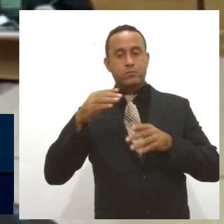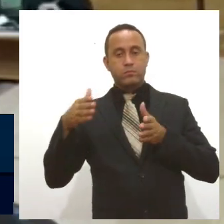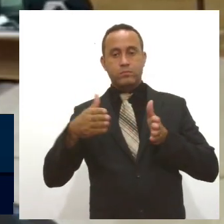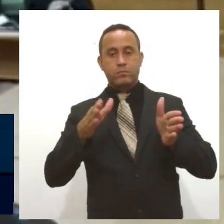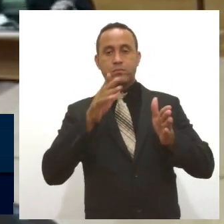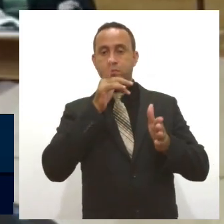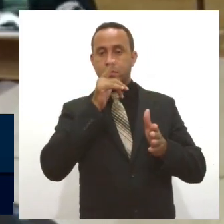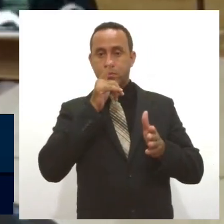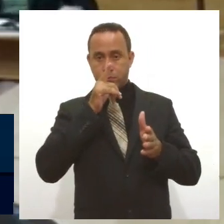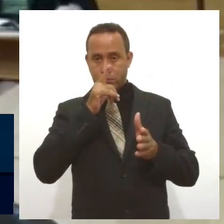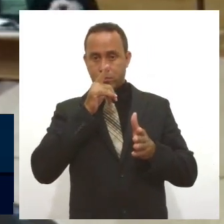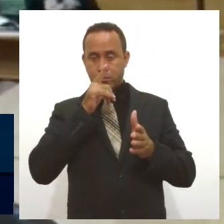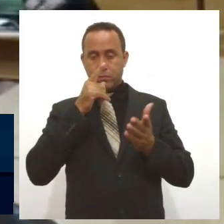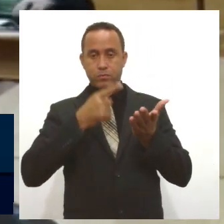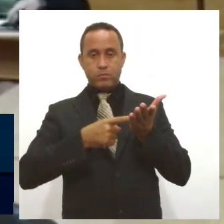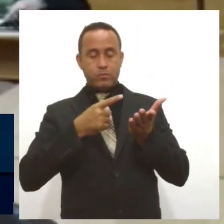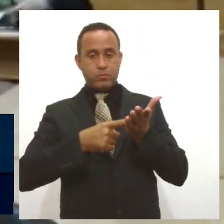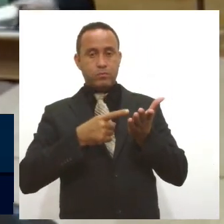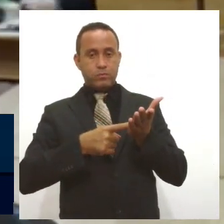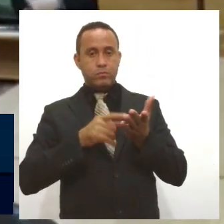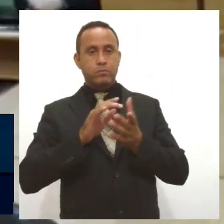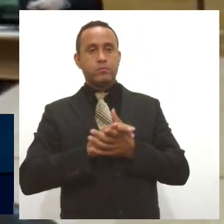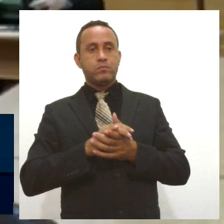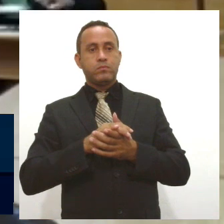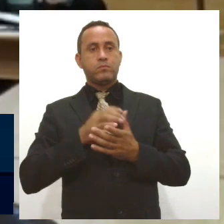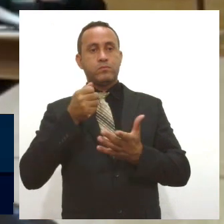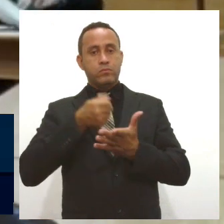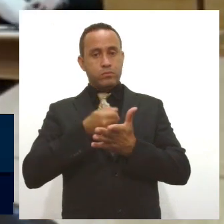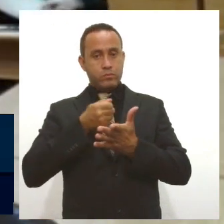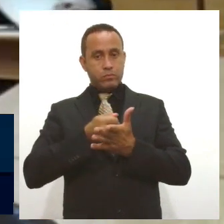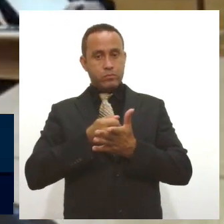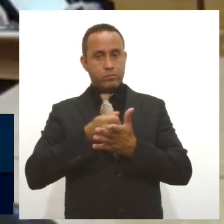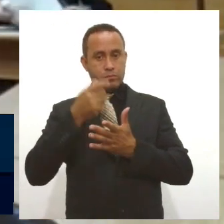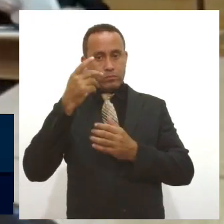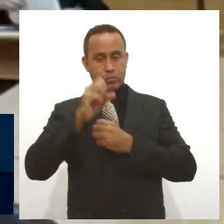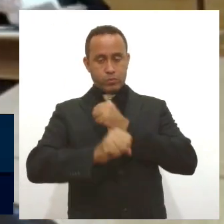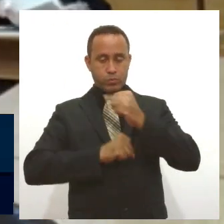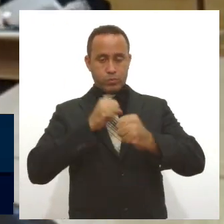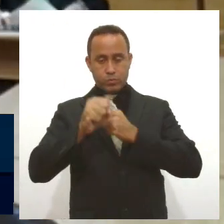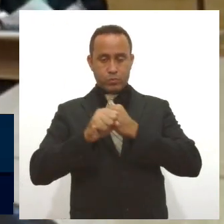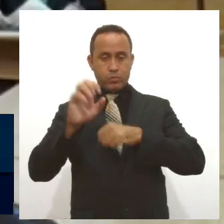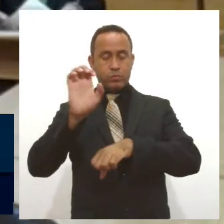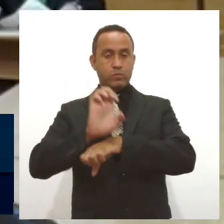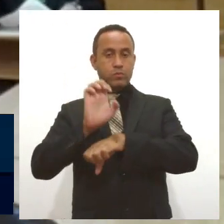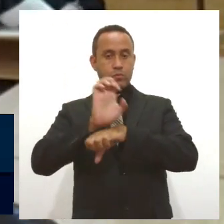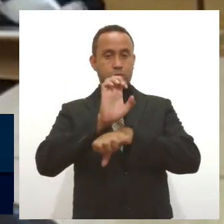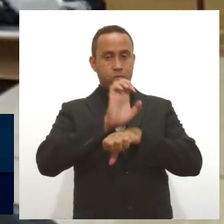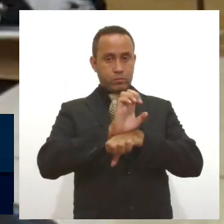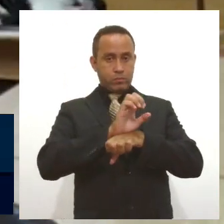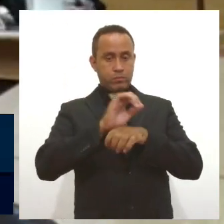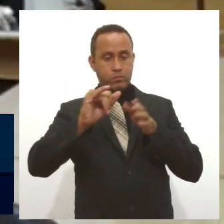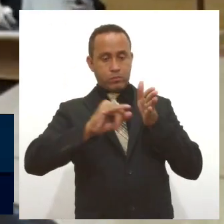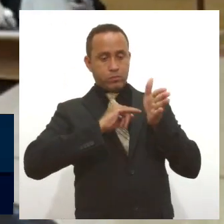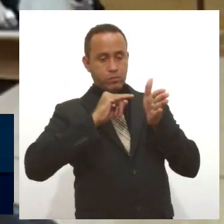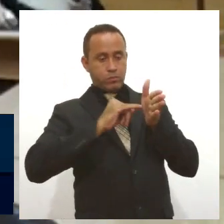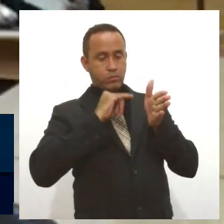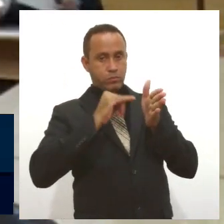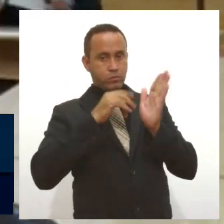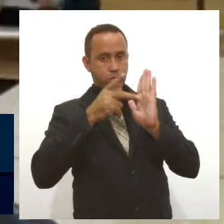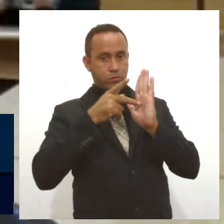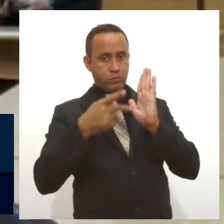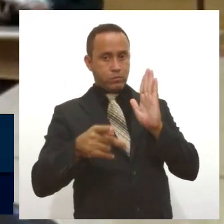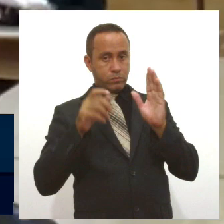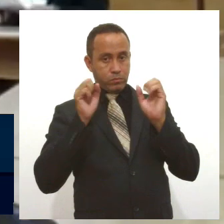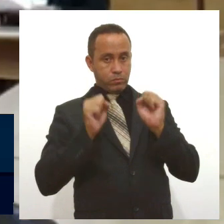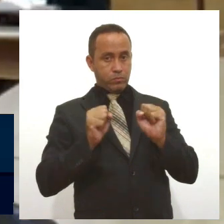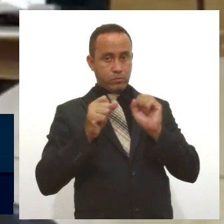a SEDURBS, que exige que anualmente todos os estados contratados por esse programa